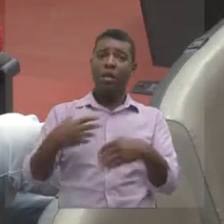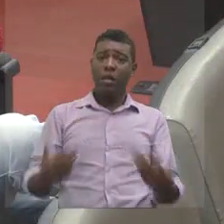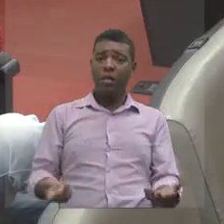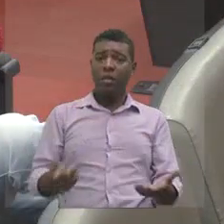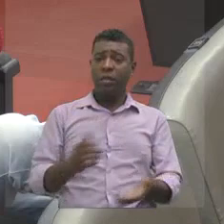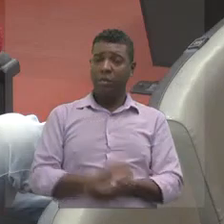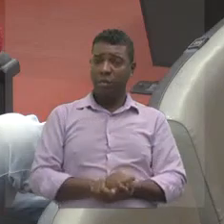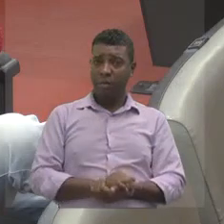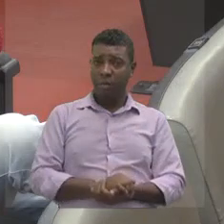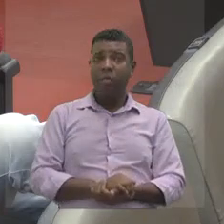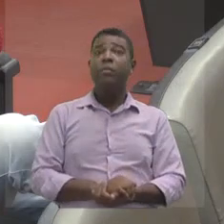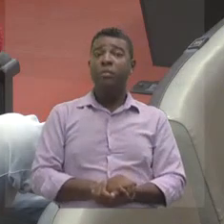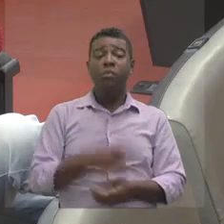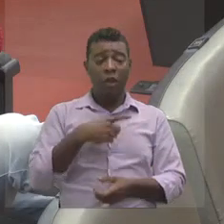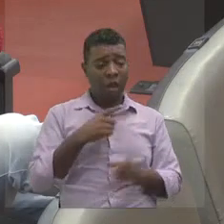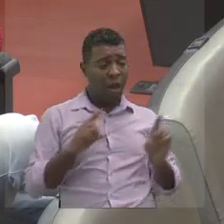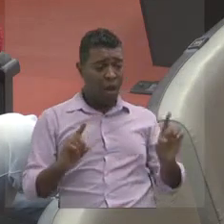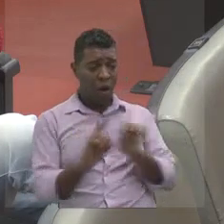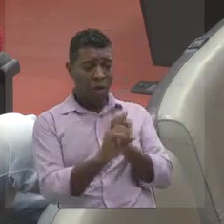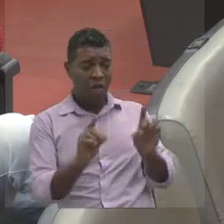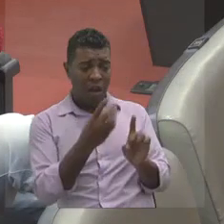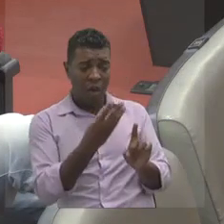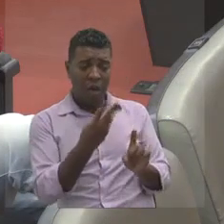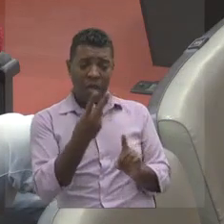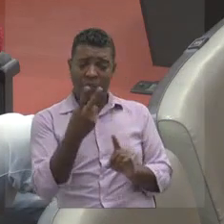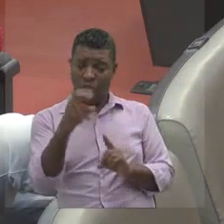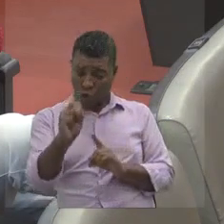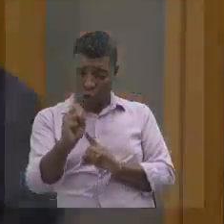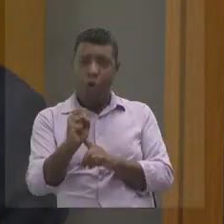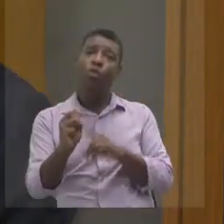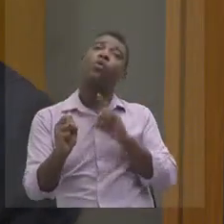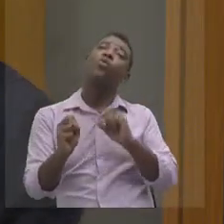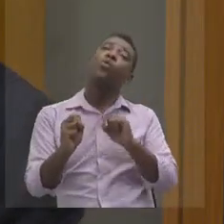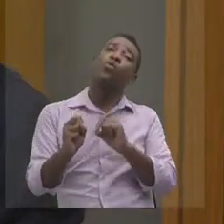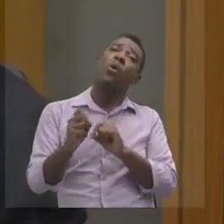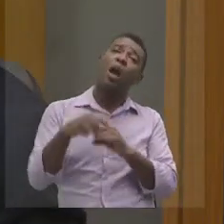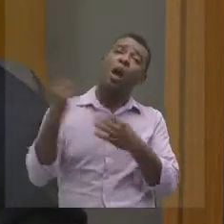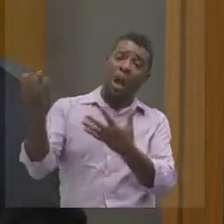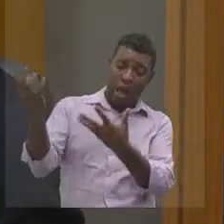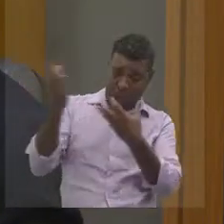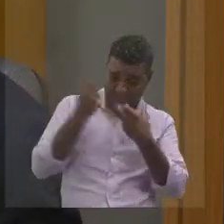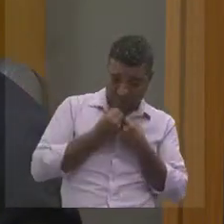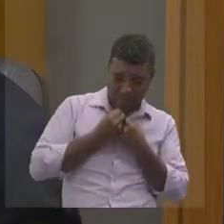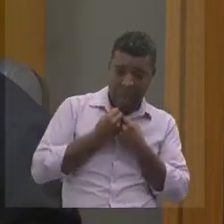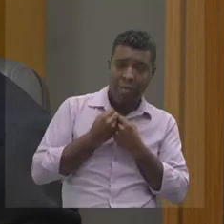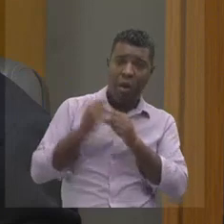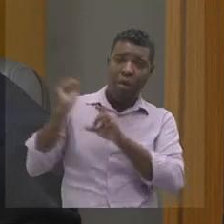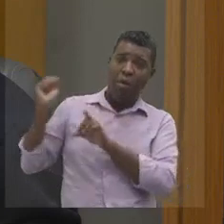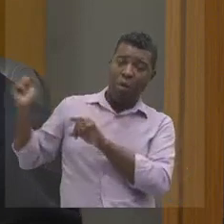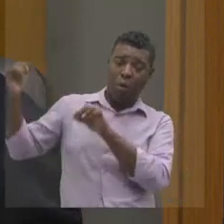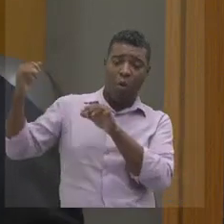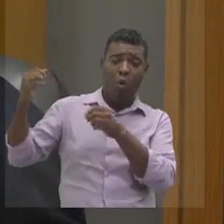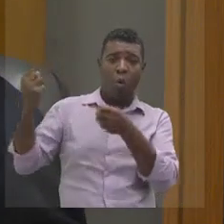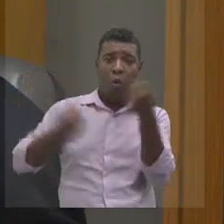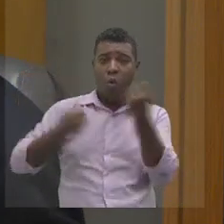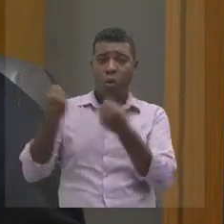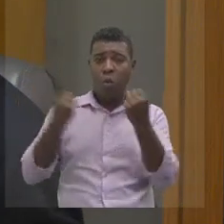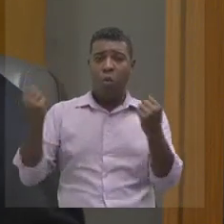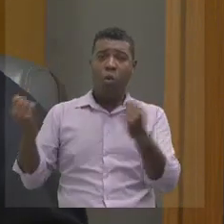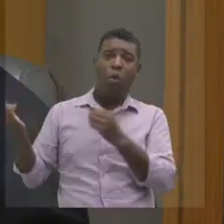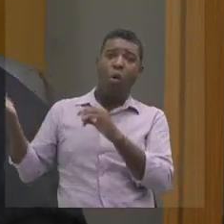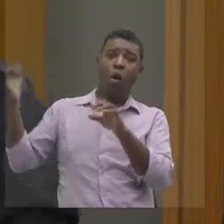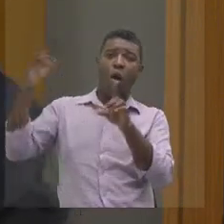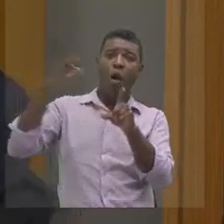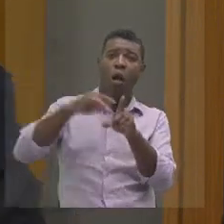nós temos ali uma rodovia que há 428 que recebe fluxo da região do norte